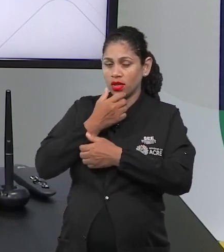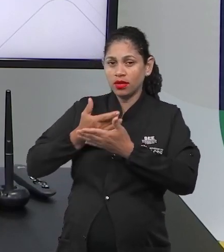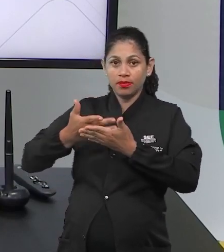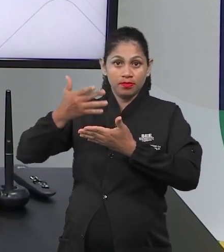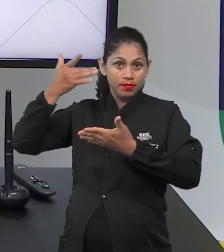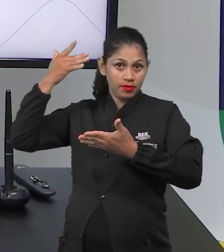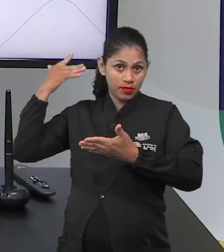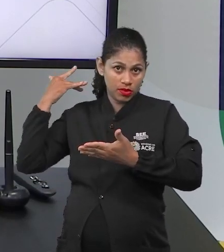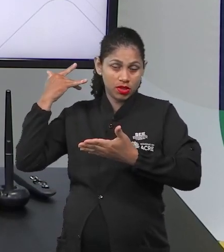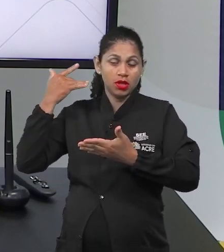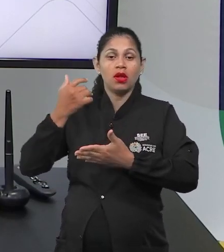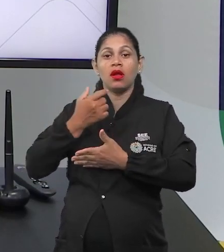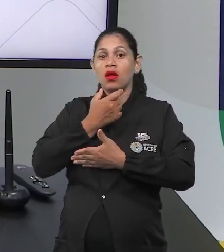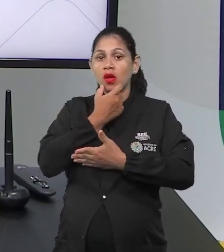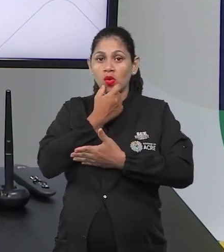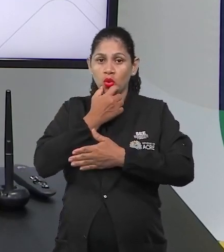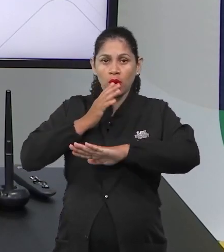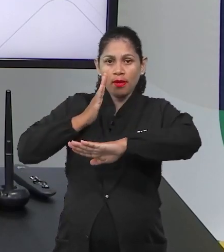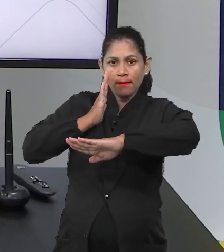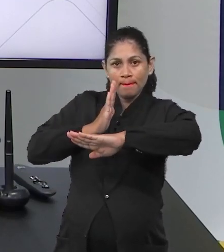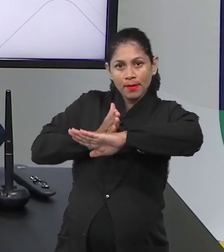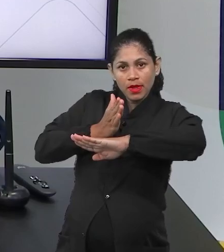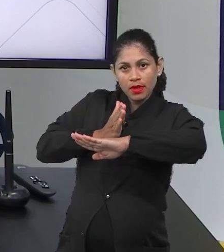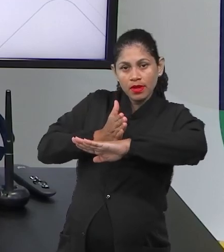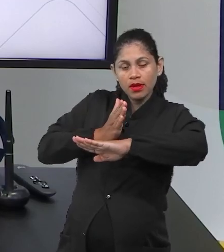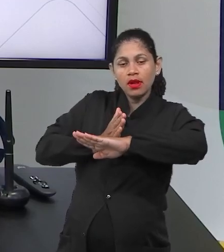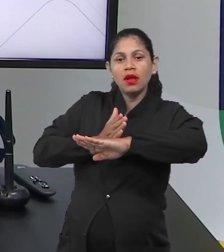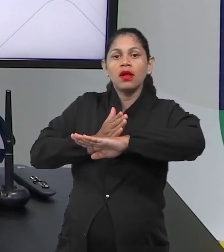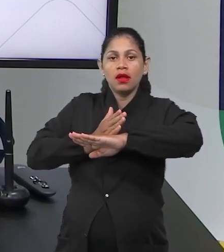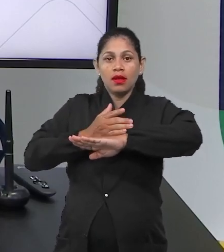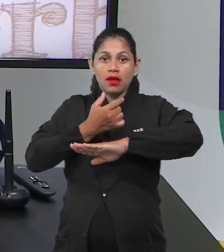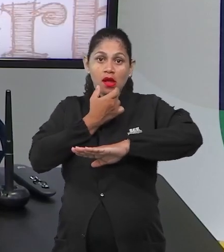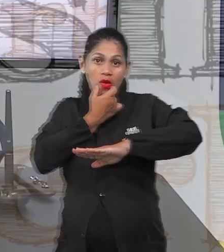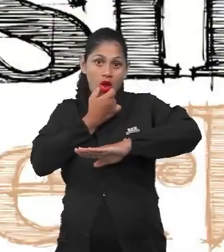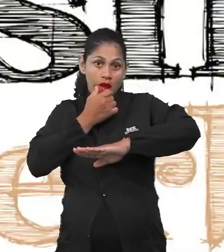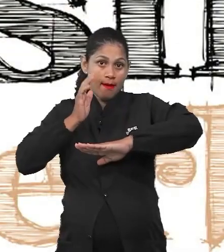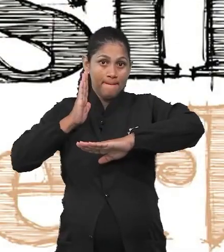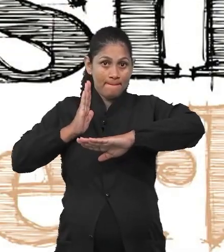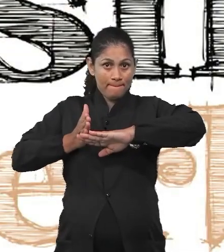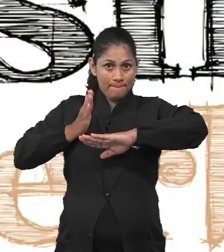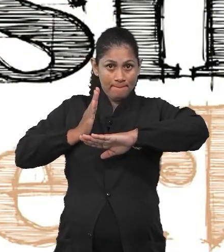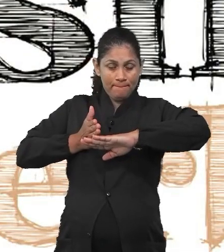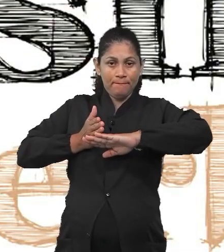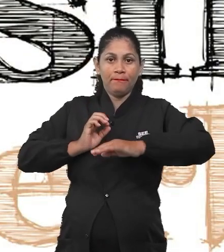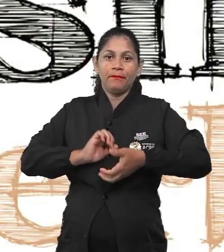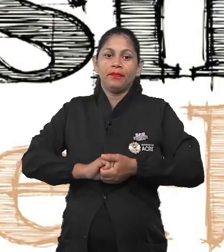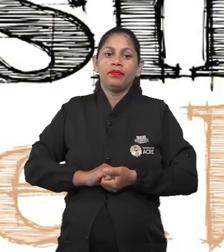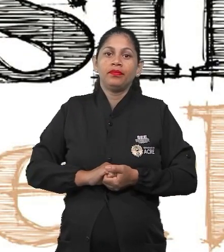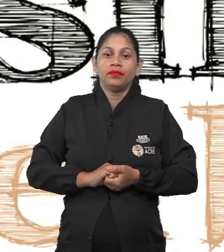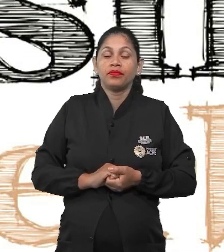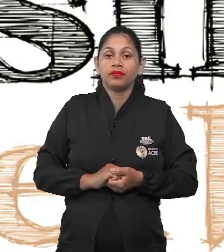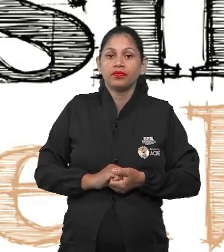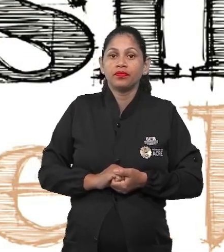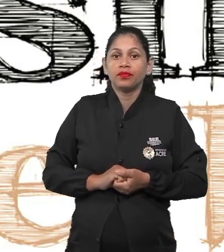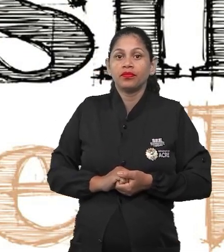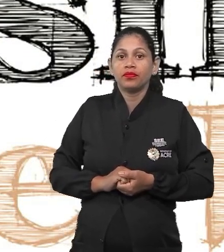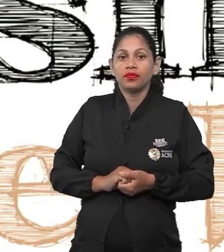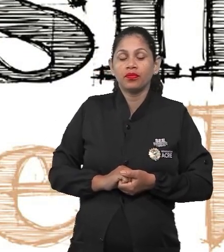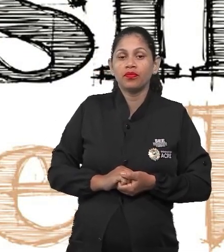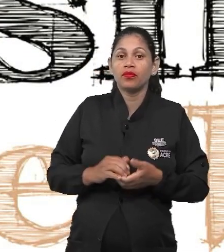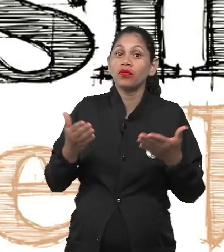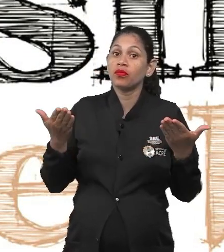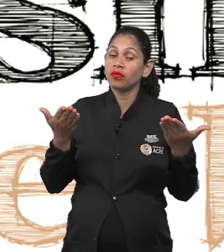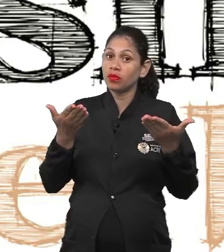inglês médio e o inglês moderno. Acompanhem comigo aqui na tela. Nós vamos ver hoje